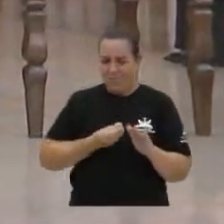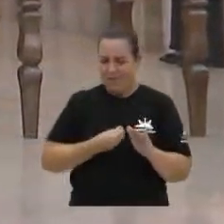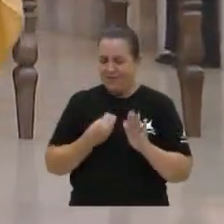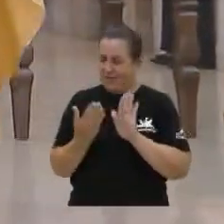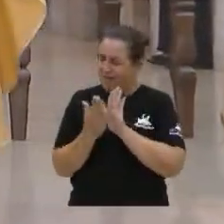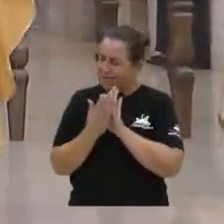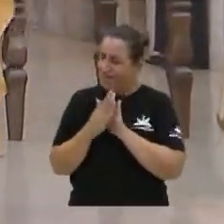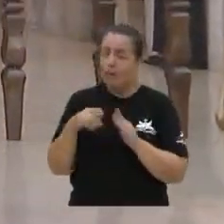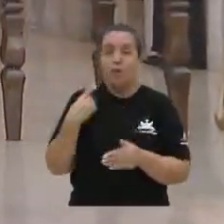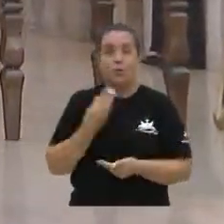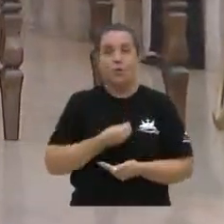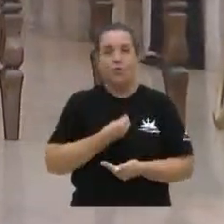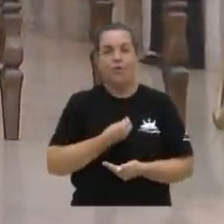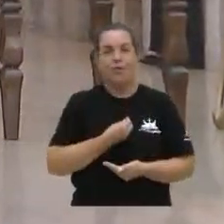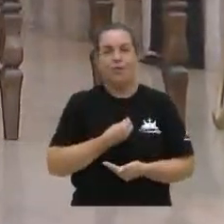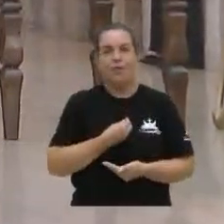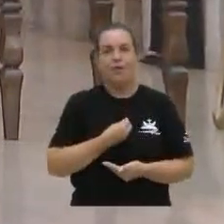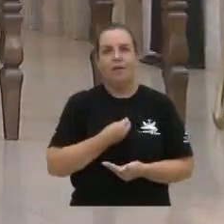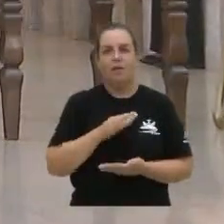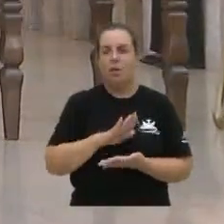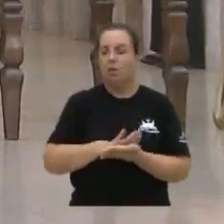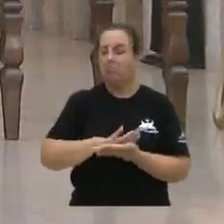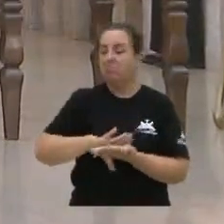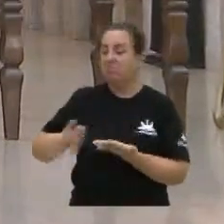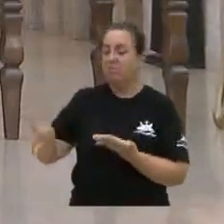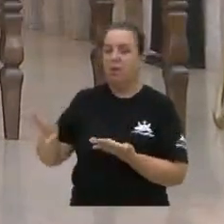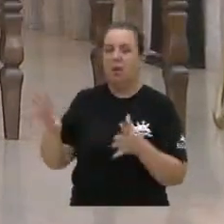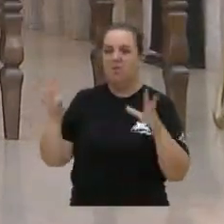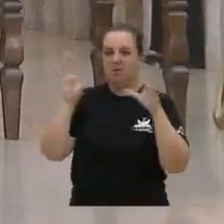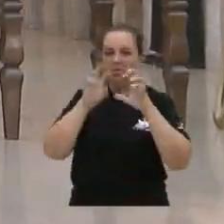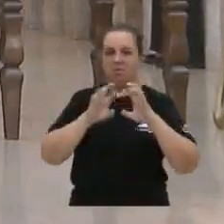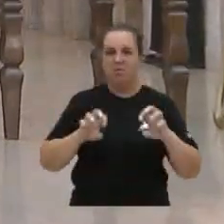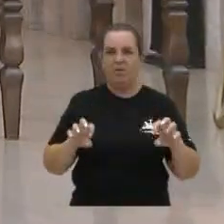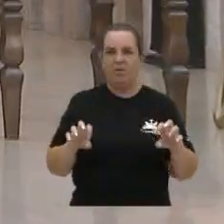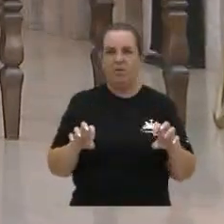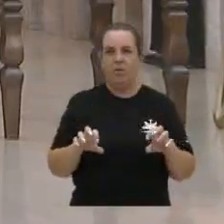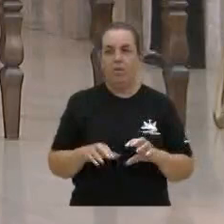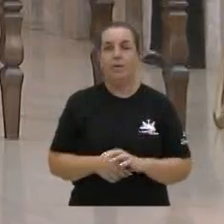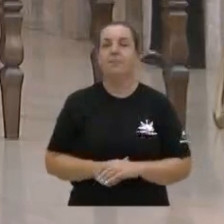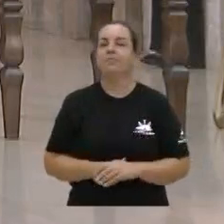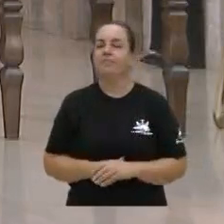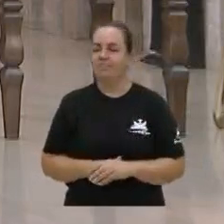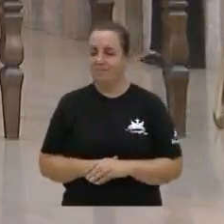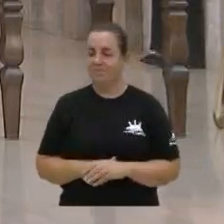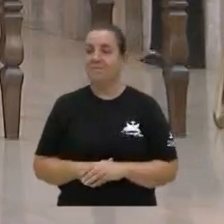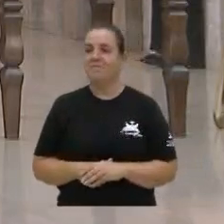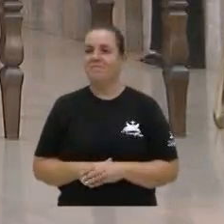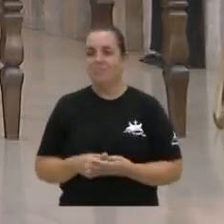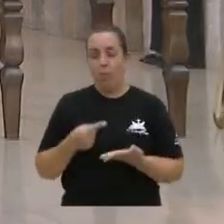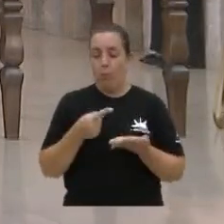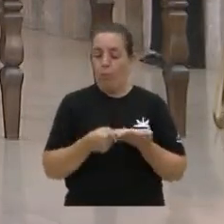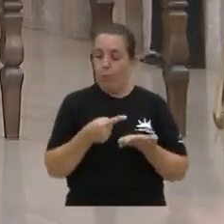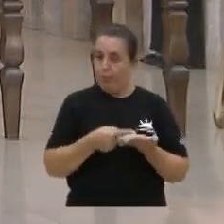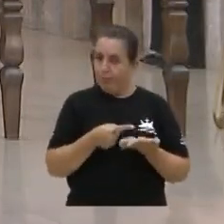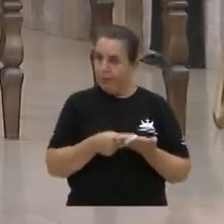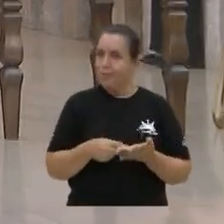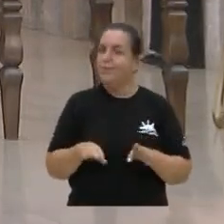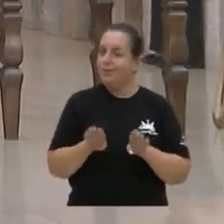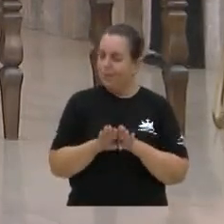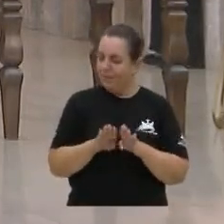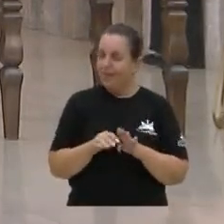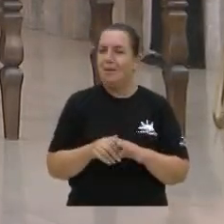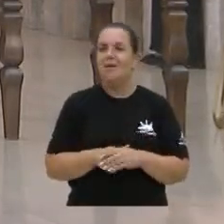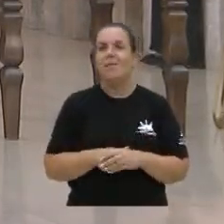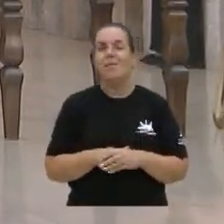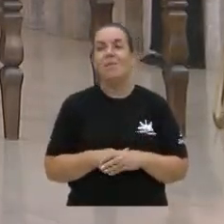nossa vida que dissipa as trevas. Ainda falta um ponto, compromisso.